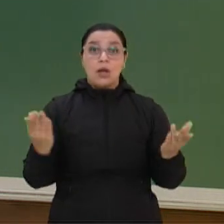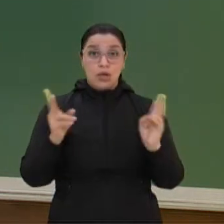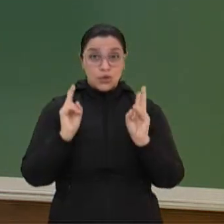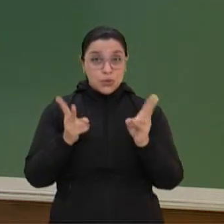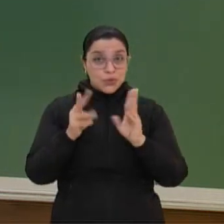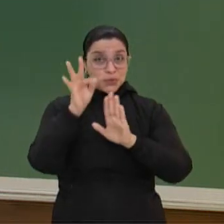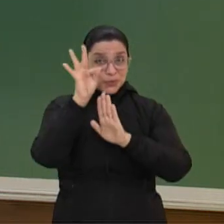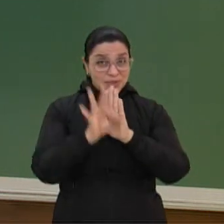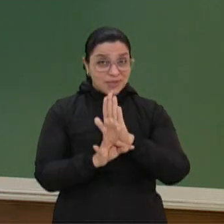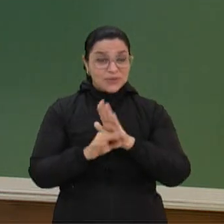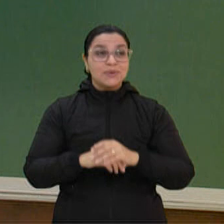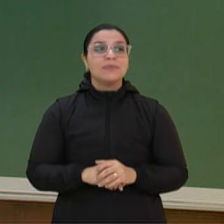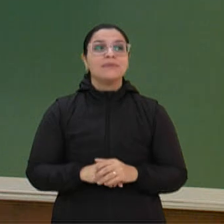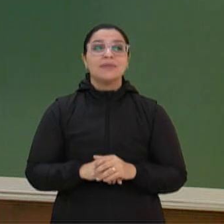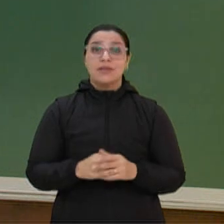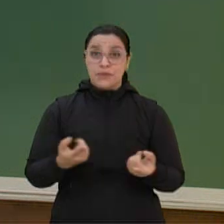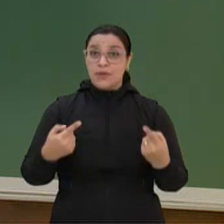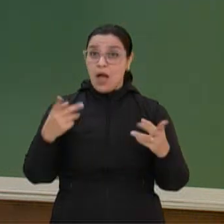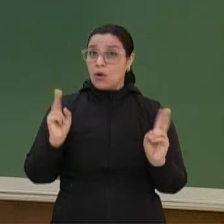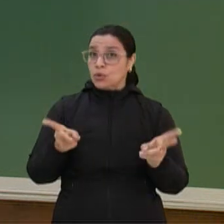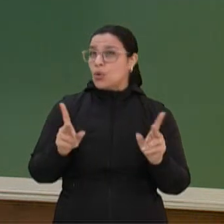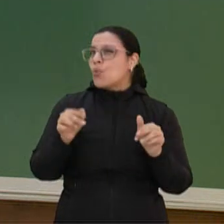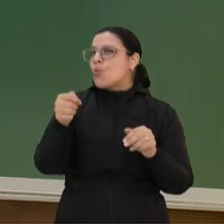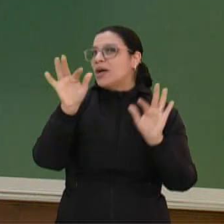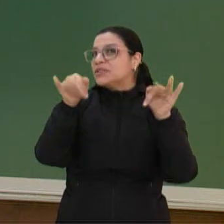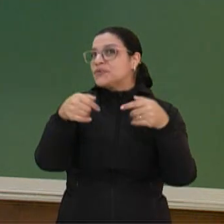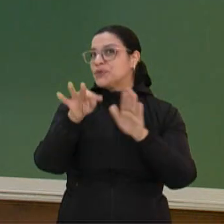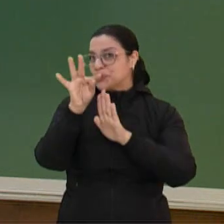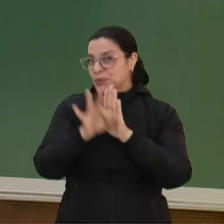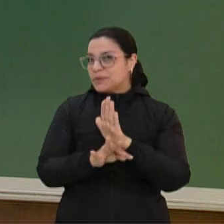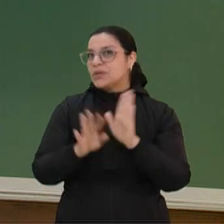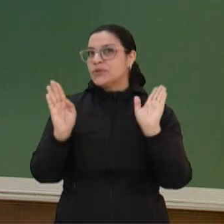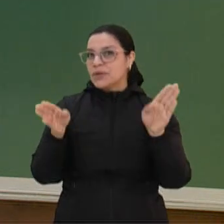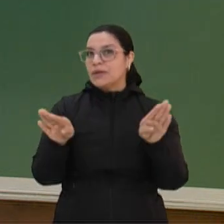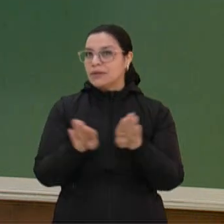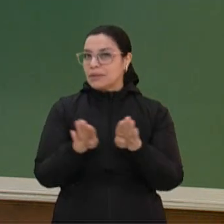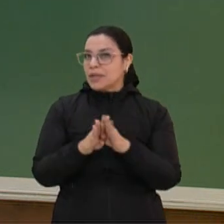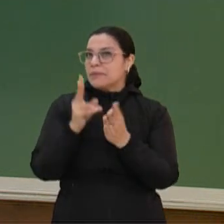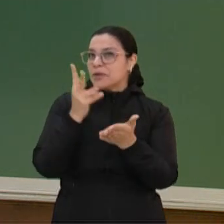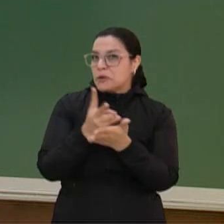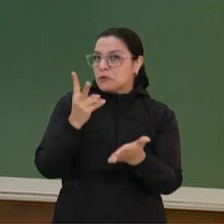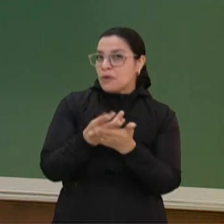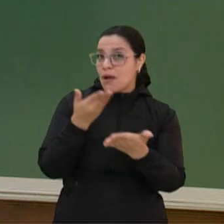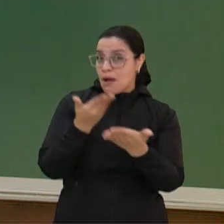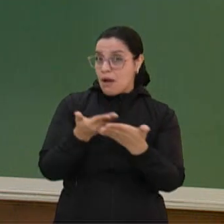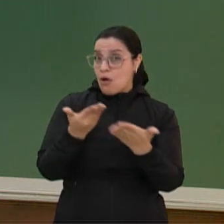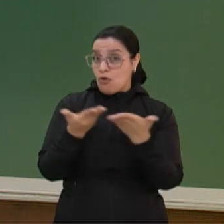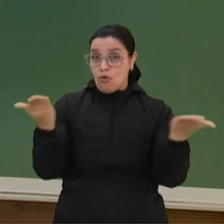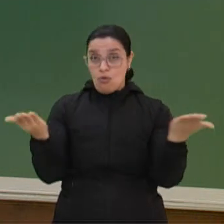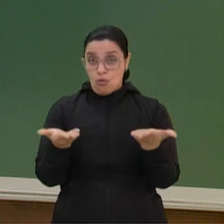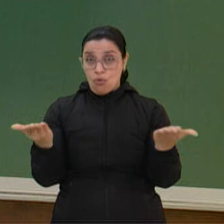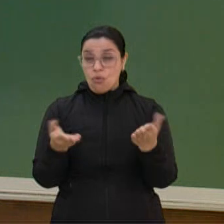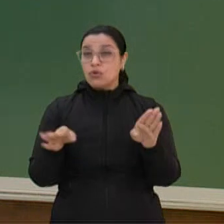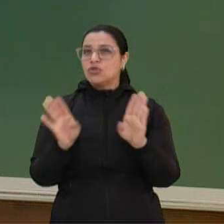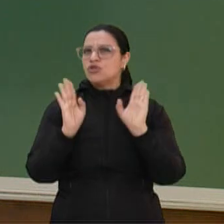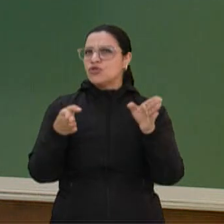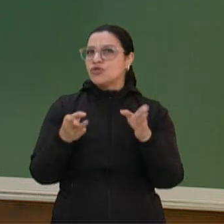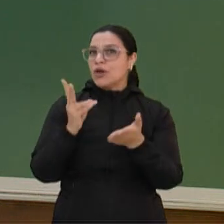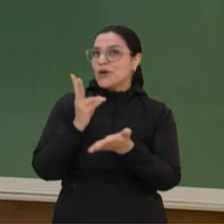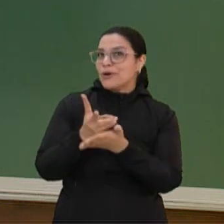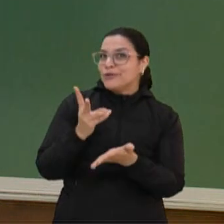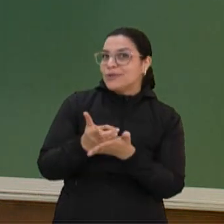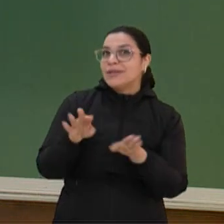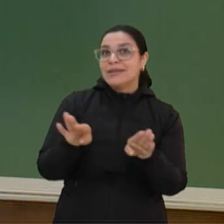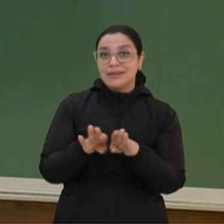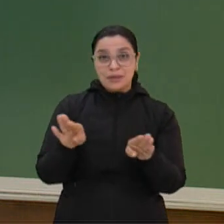Vamos continuar o nosso texto e já estamos finalizando esse texto para a gente continuar a nossa aula de hoje e já partimos,